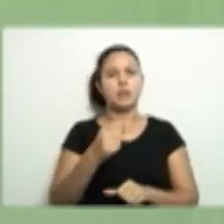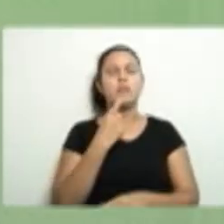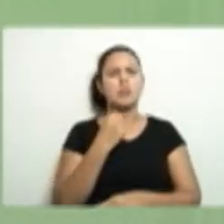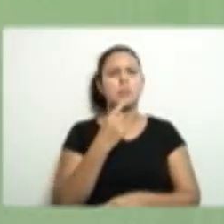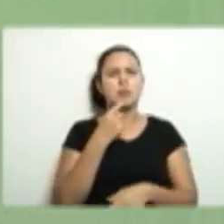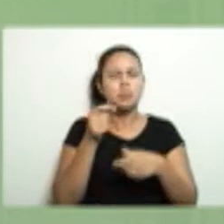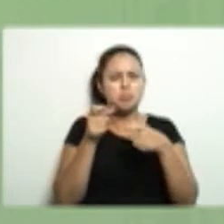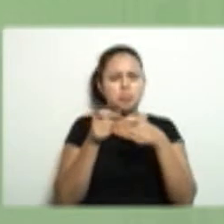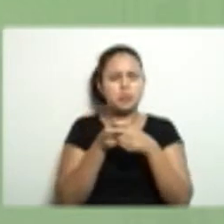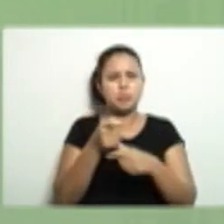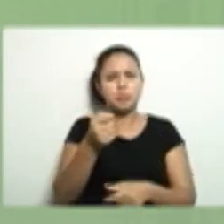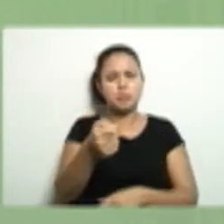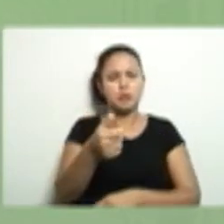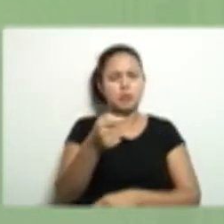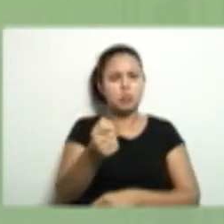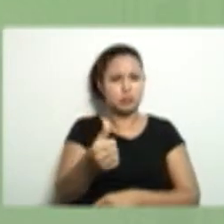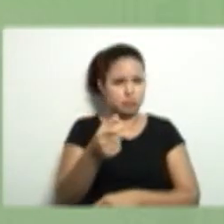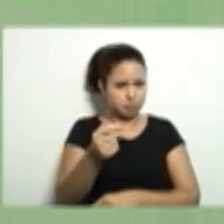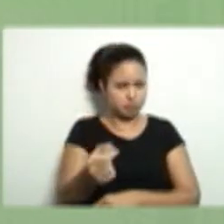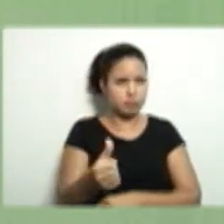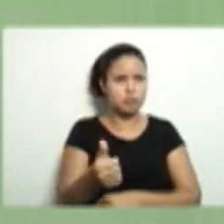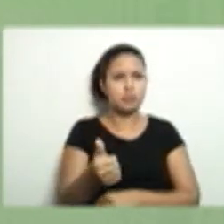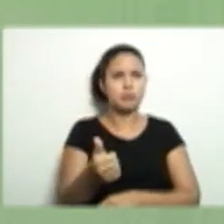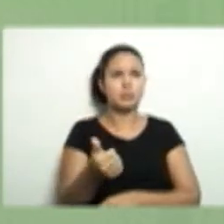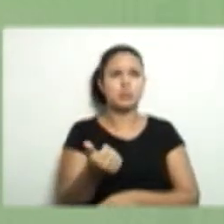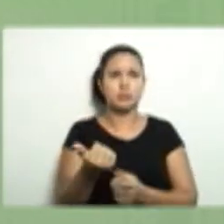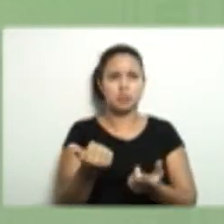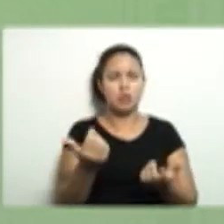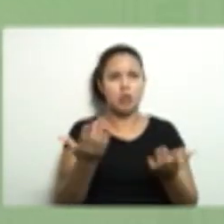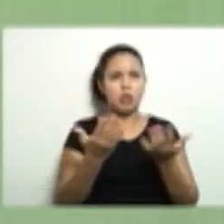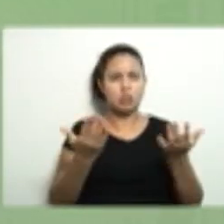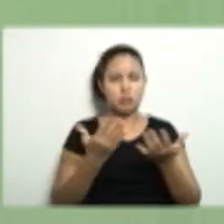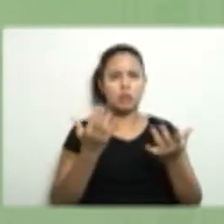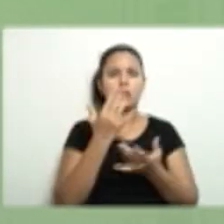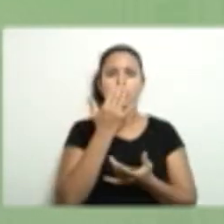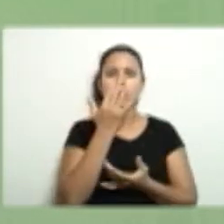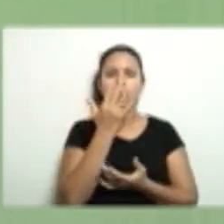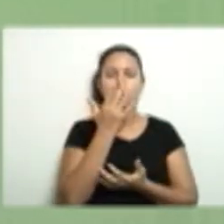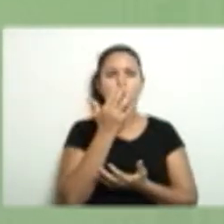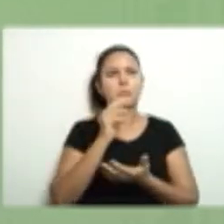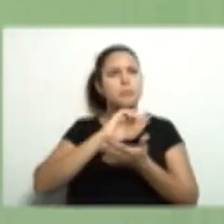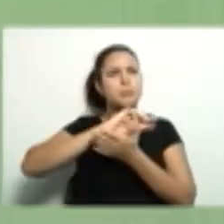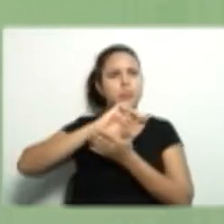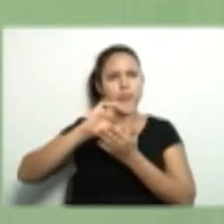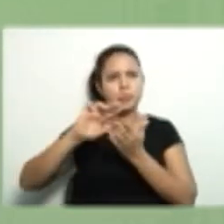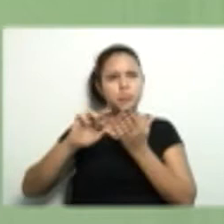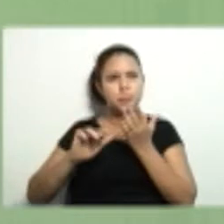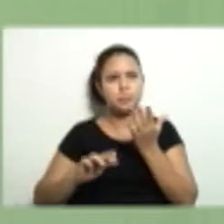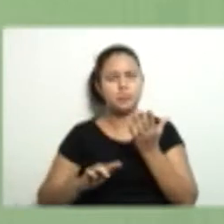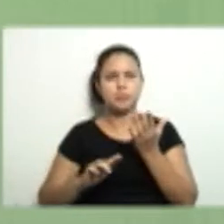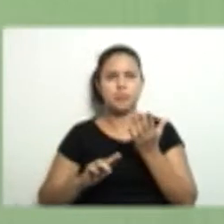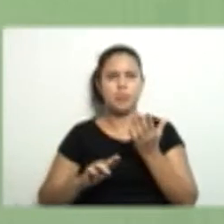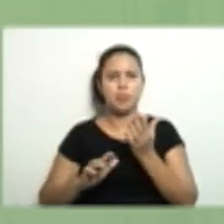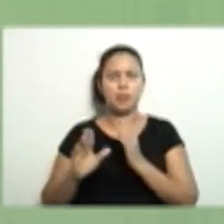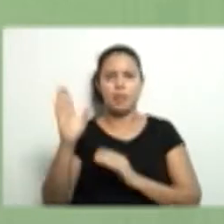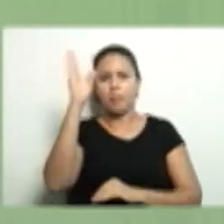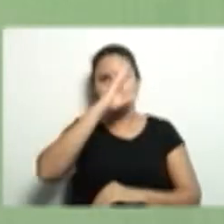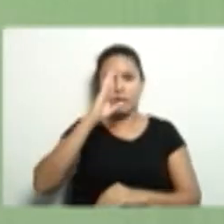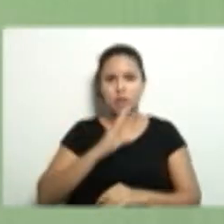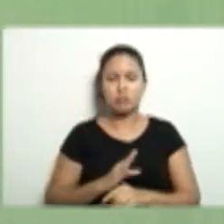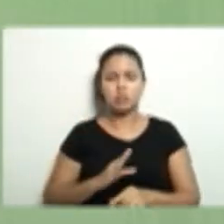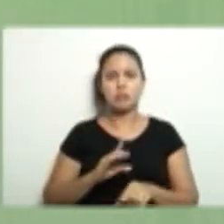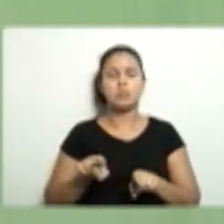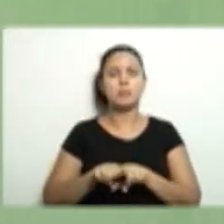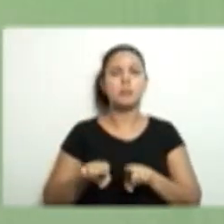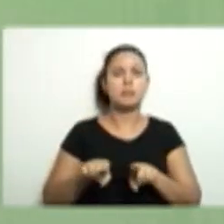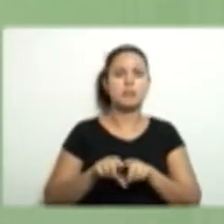isso. Observo como a gente está se tornando um mapa assim, que traduz assim, dentro dessa escala um país muito mais desenvolvido,